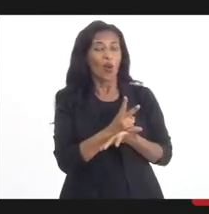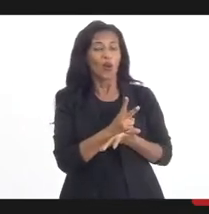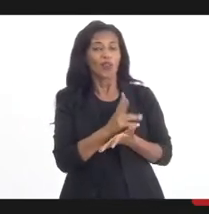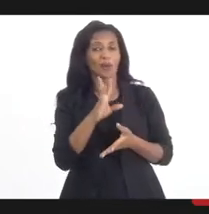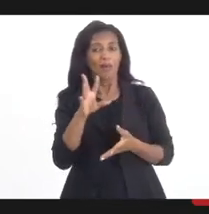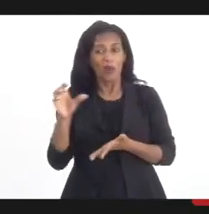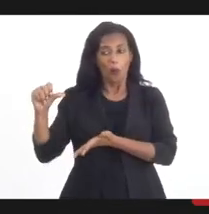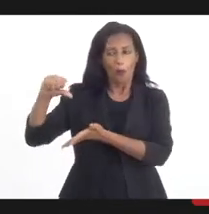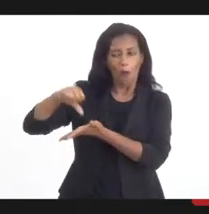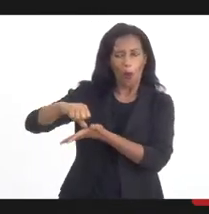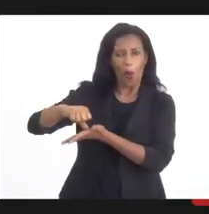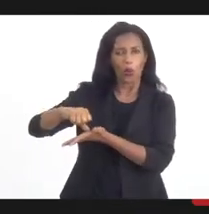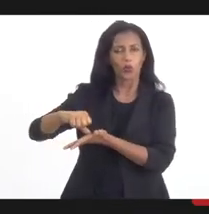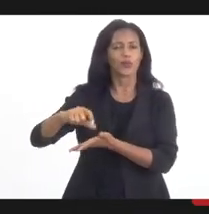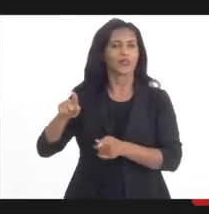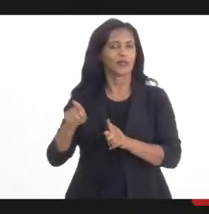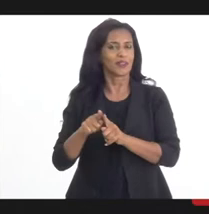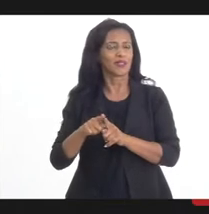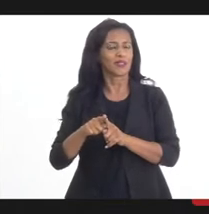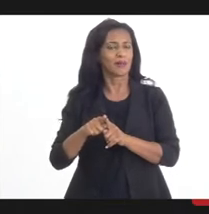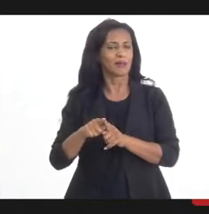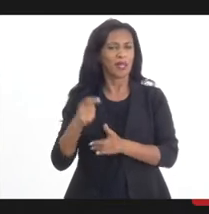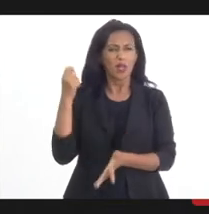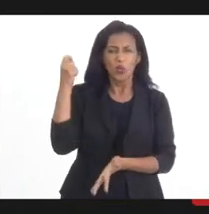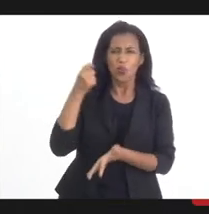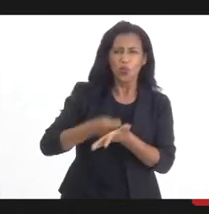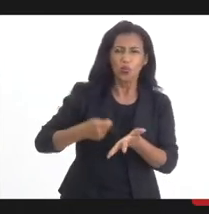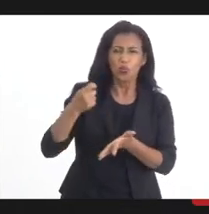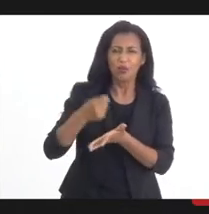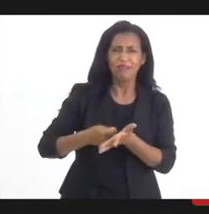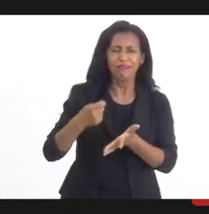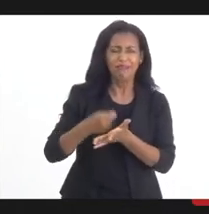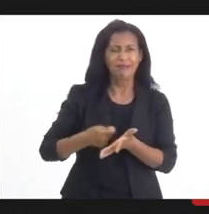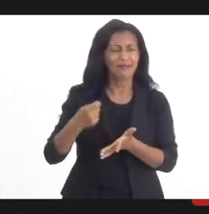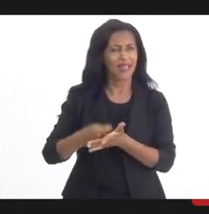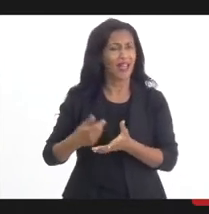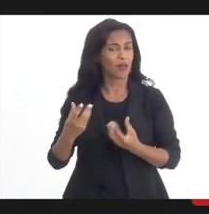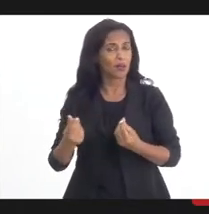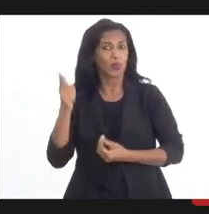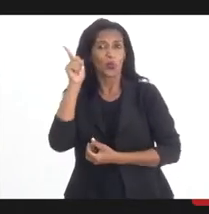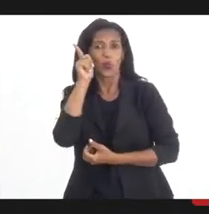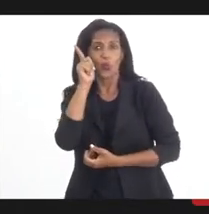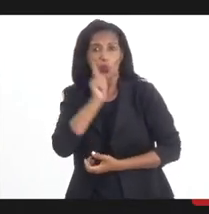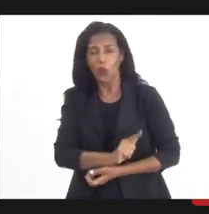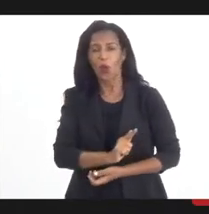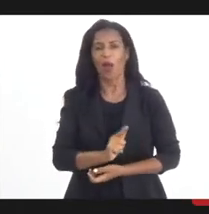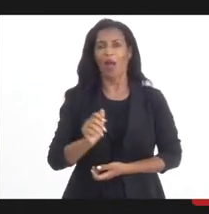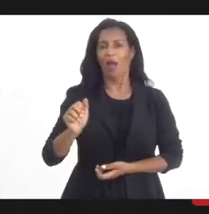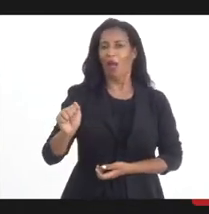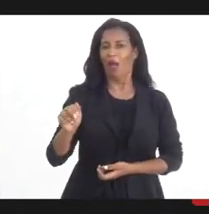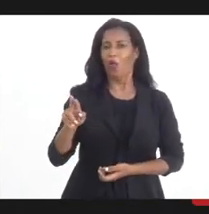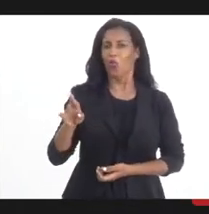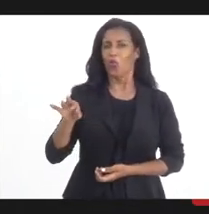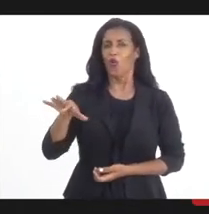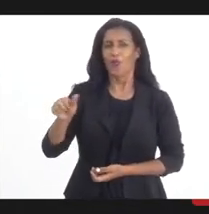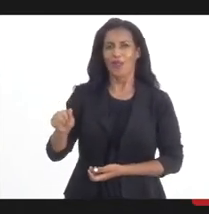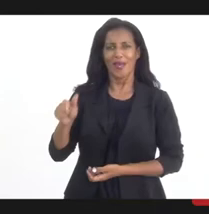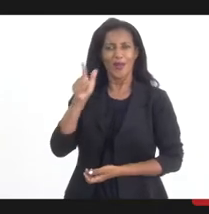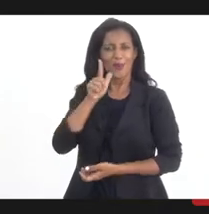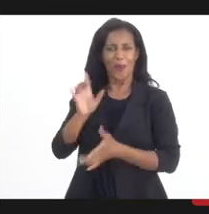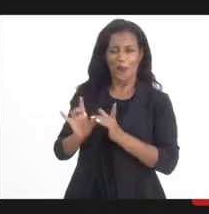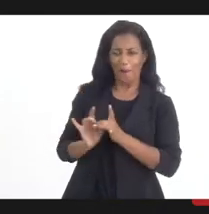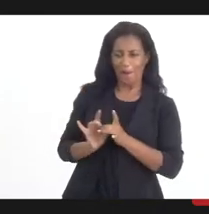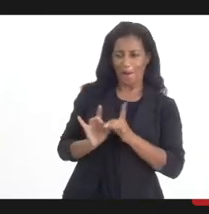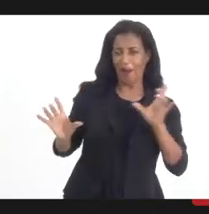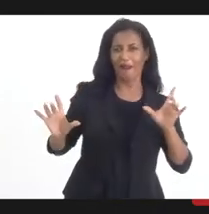no polo dela. E lutaram tanto por isso, brigaram por isso e conseguiram a autonomia universitária da UENF. E